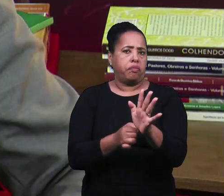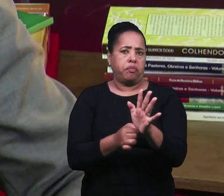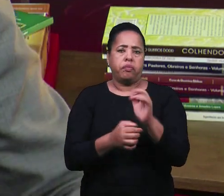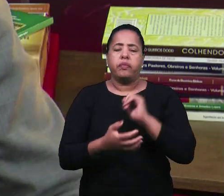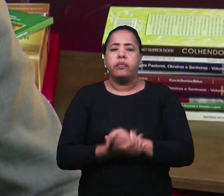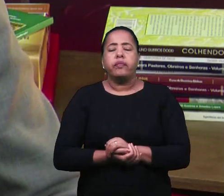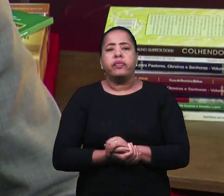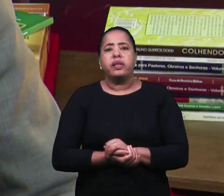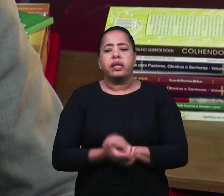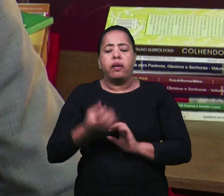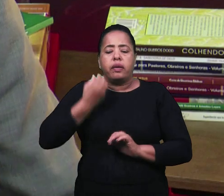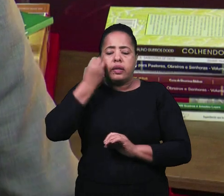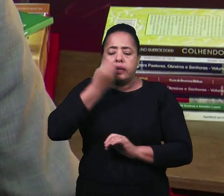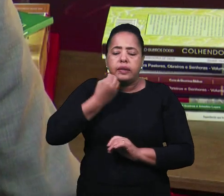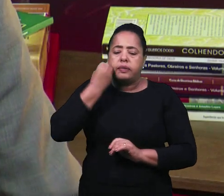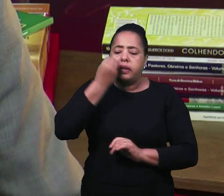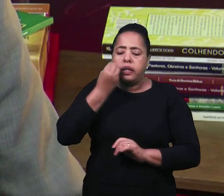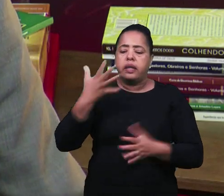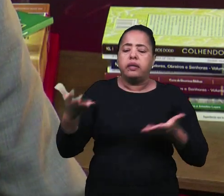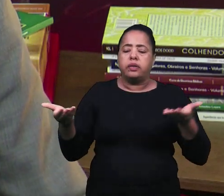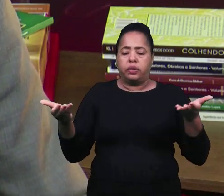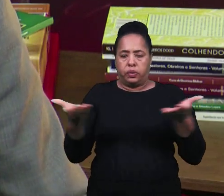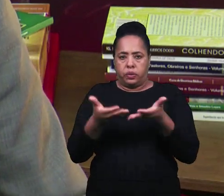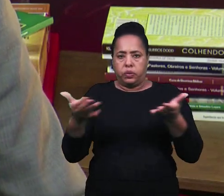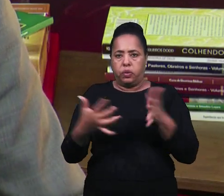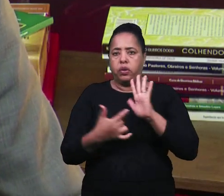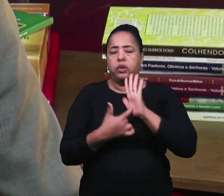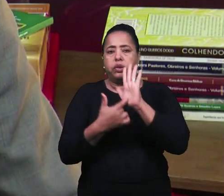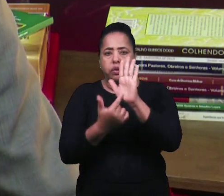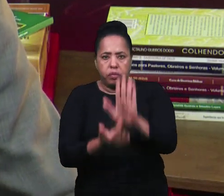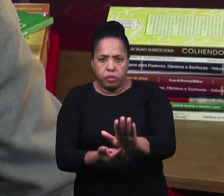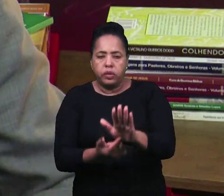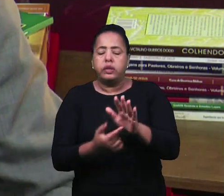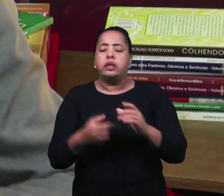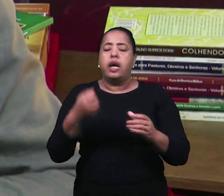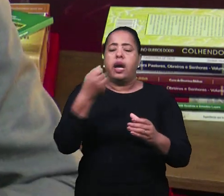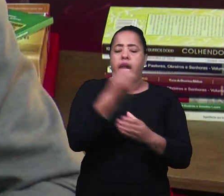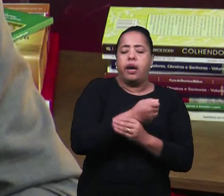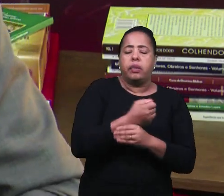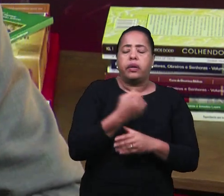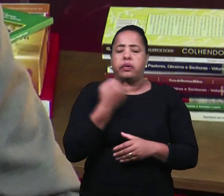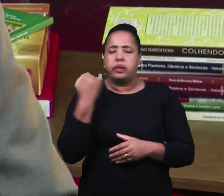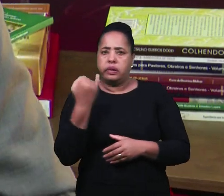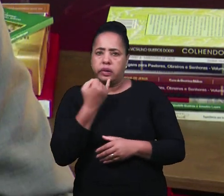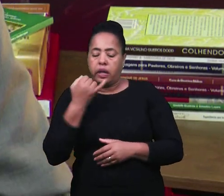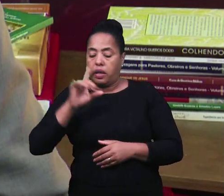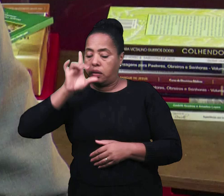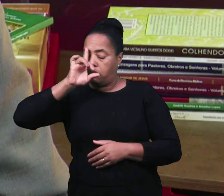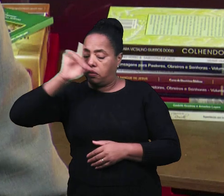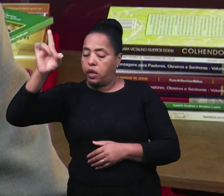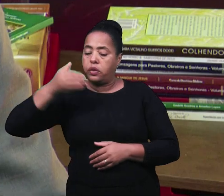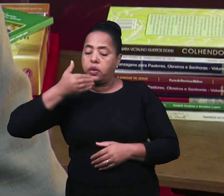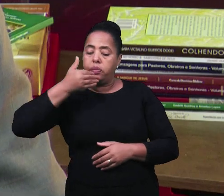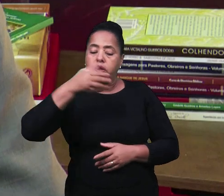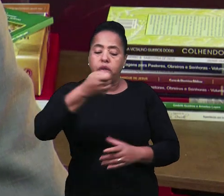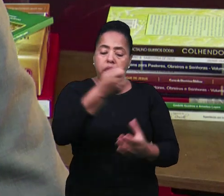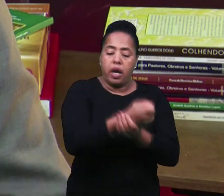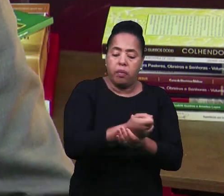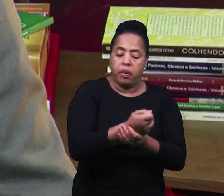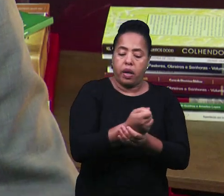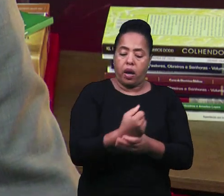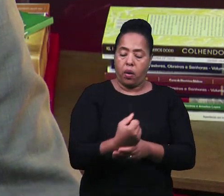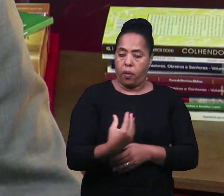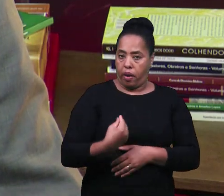Sim. Então, essa experiência que nós vamos tratar aqui hoje, sobre a vida de Abraão e Isaac, Deus pedindo a Abraão a vida do